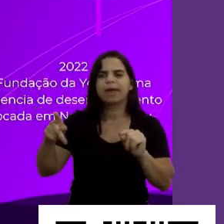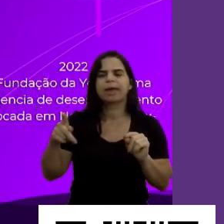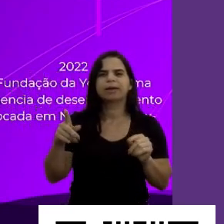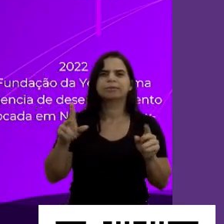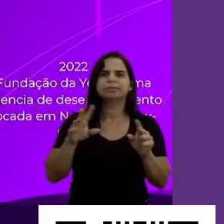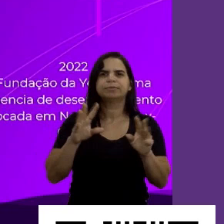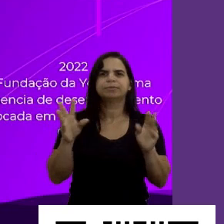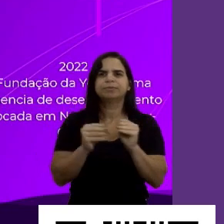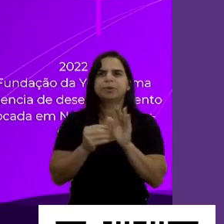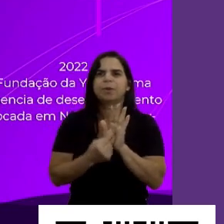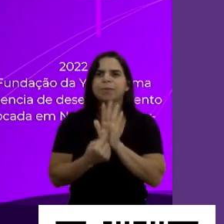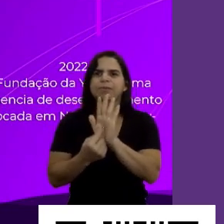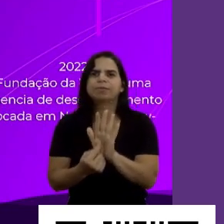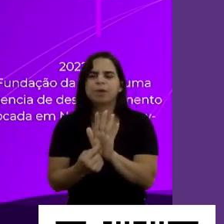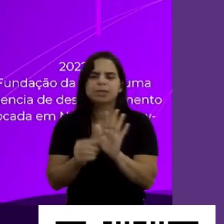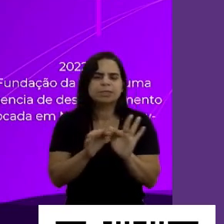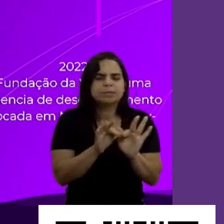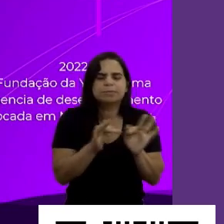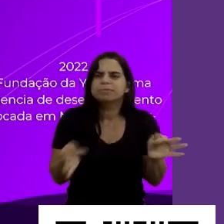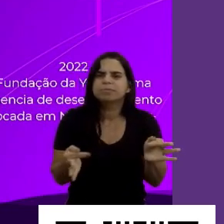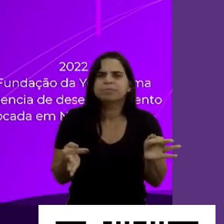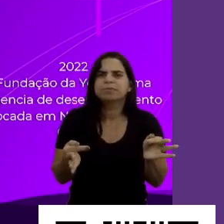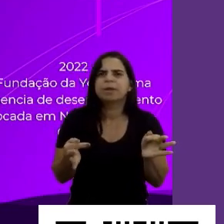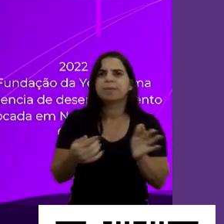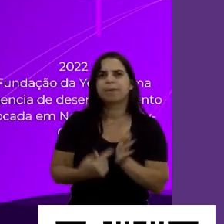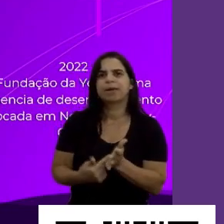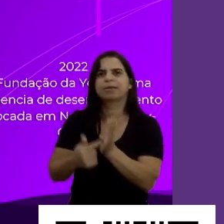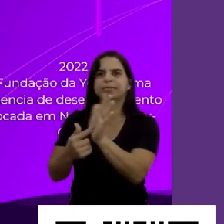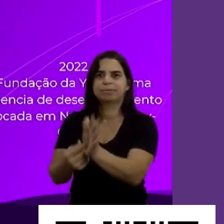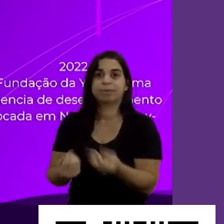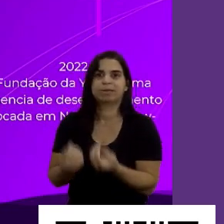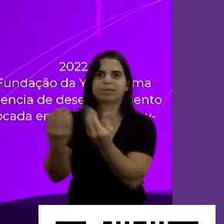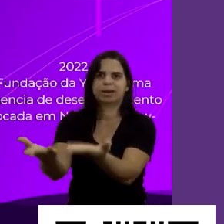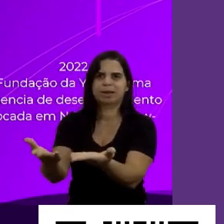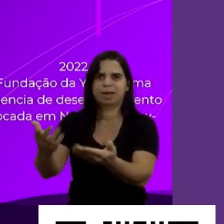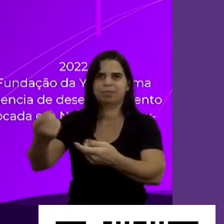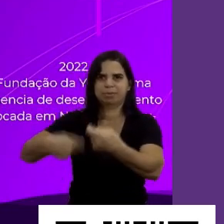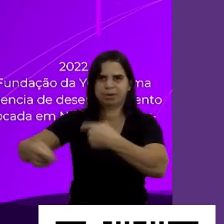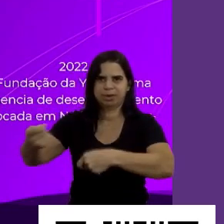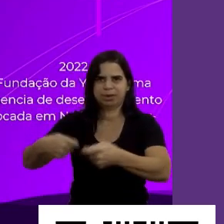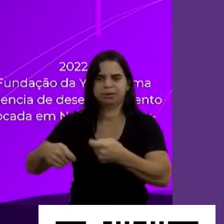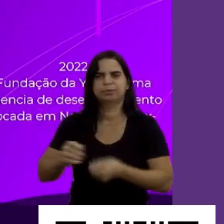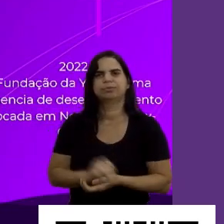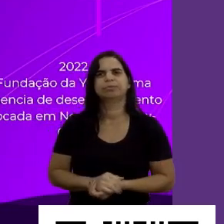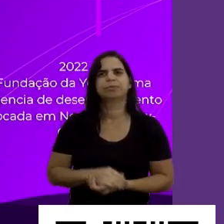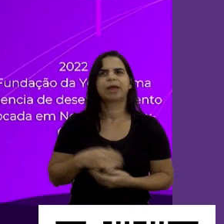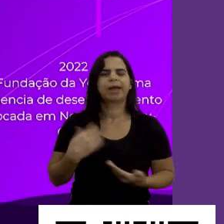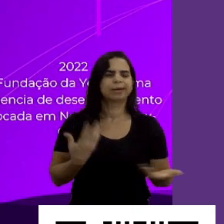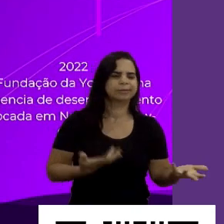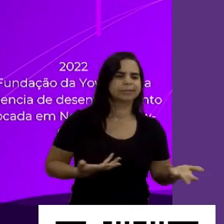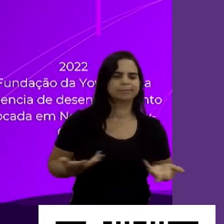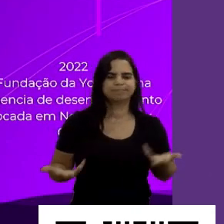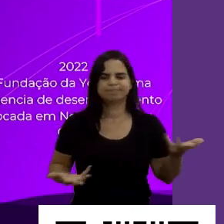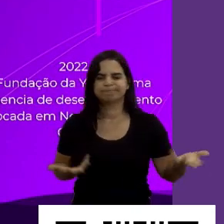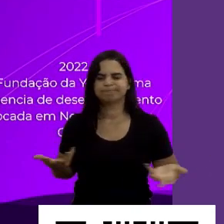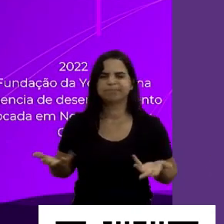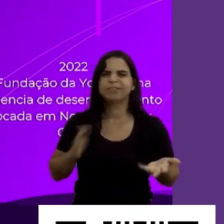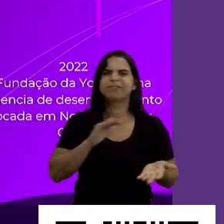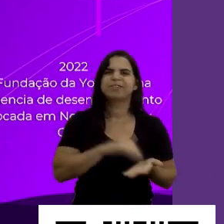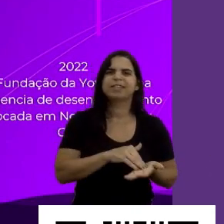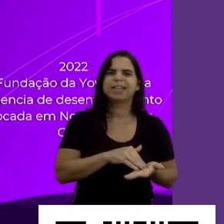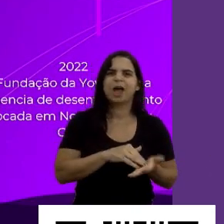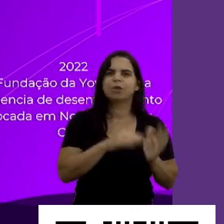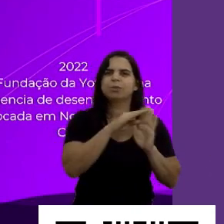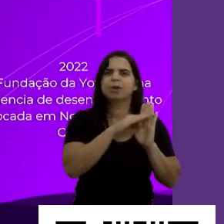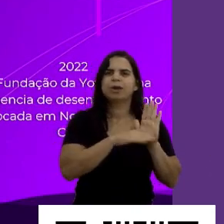para entregar para o mercado E aí a gente se viu ali quase que no final do programa de aceleração